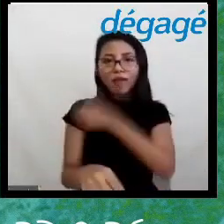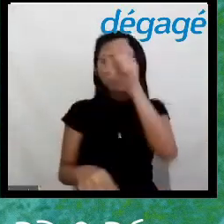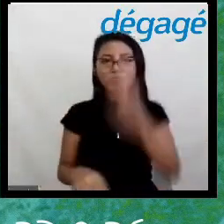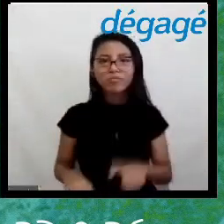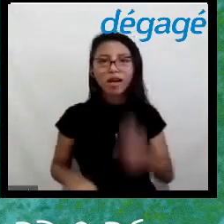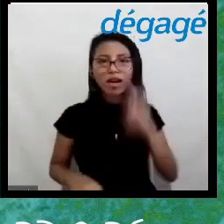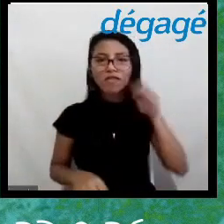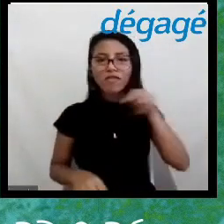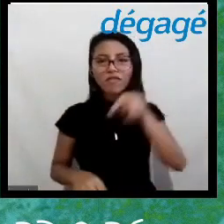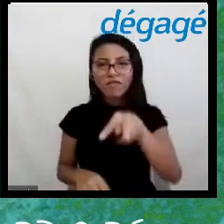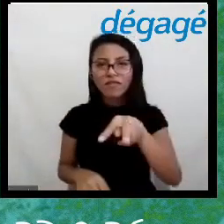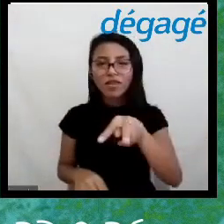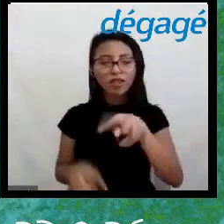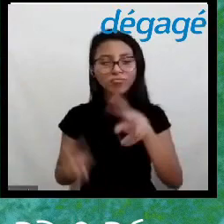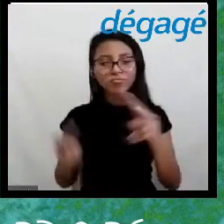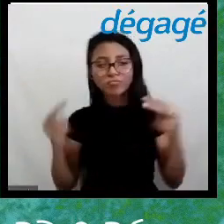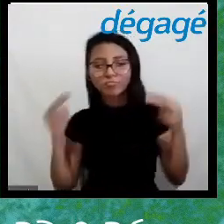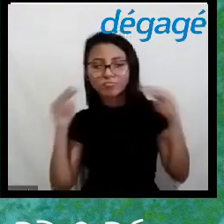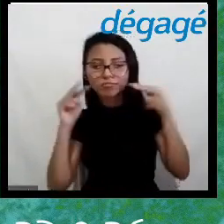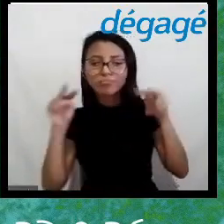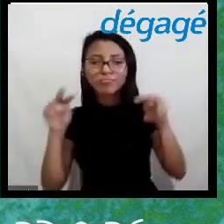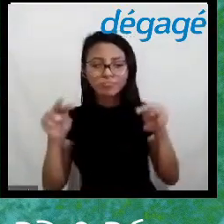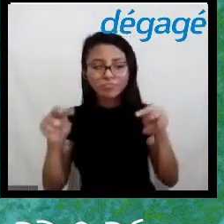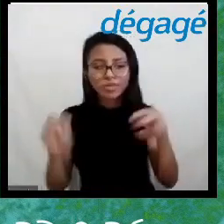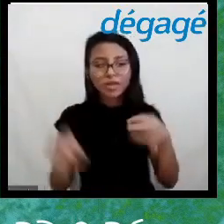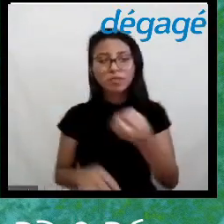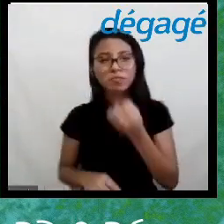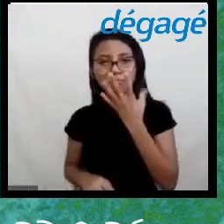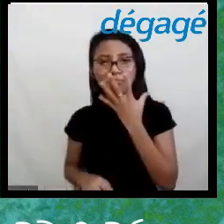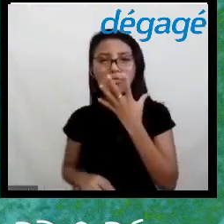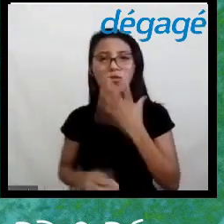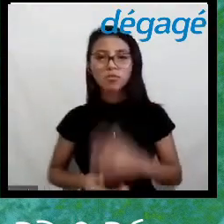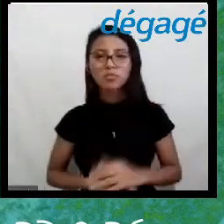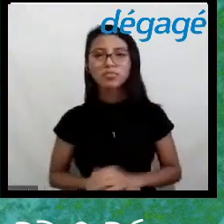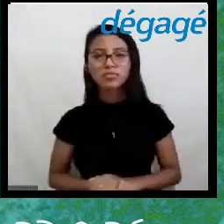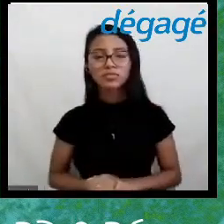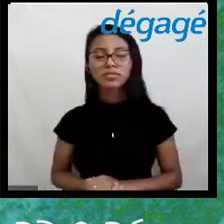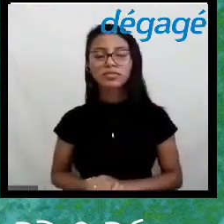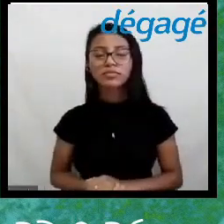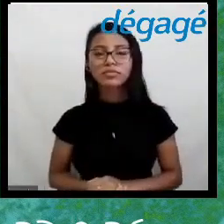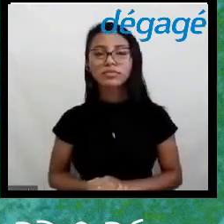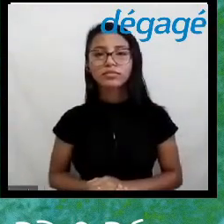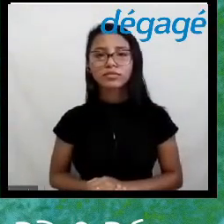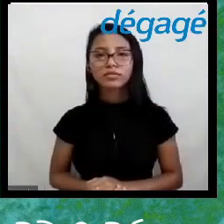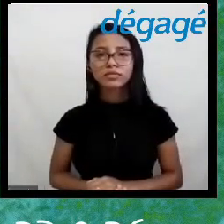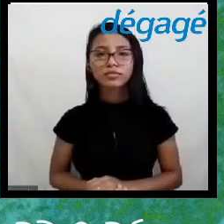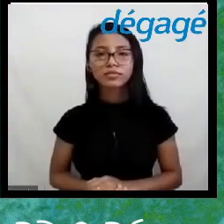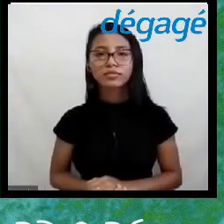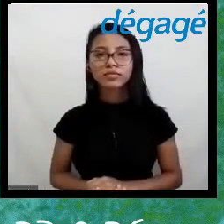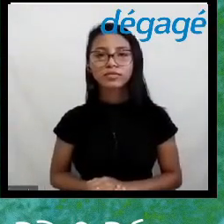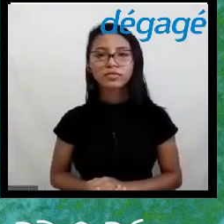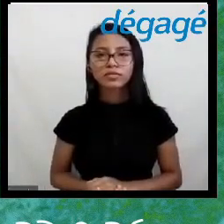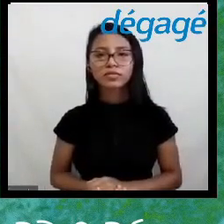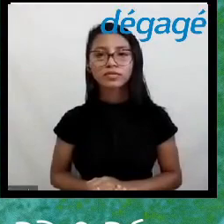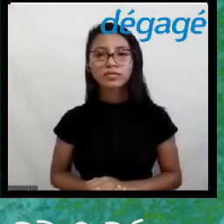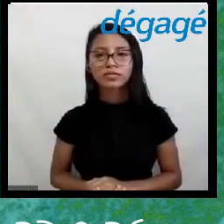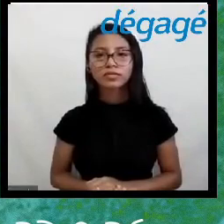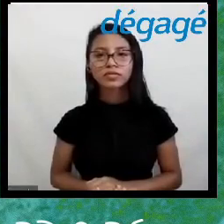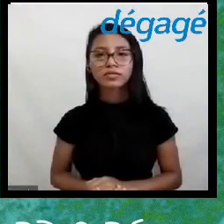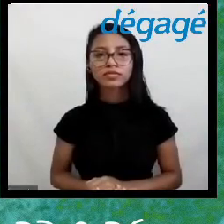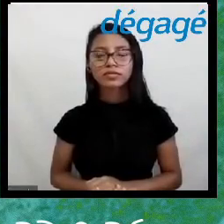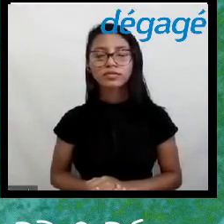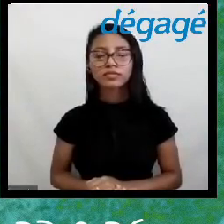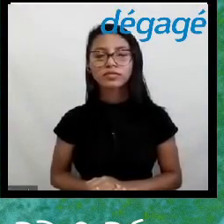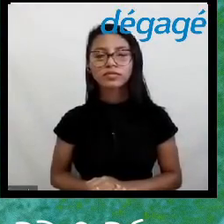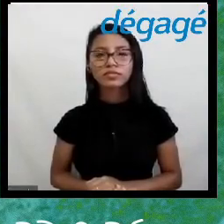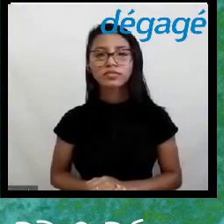metros, circular, e que tivesse os armários embutidos, um de frente para o outro, né?